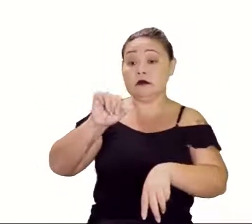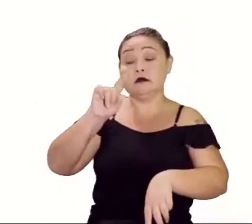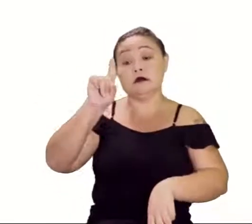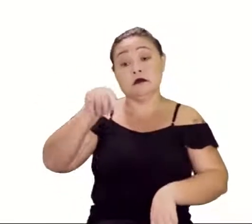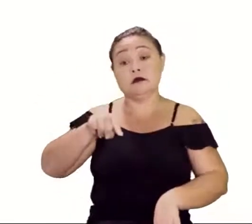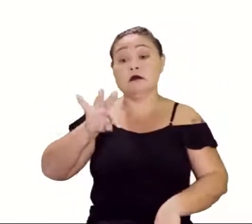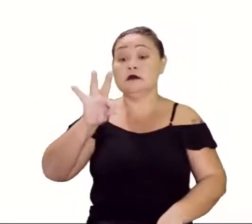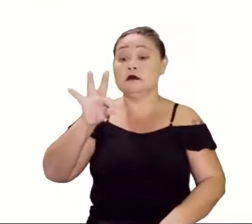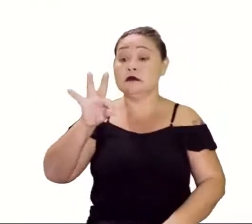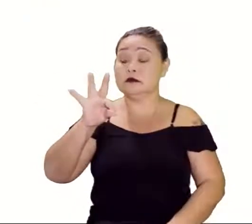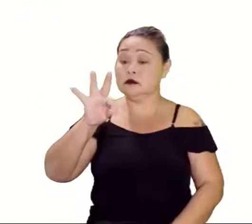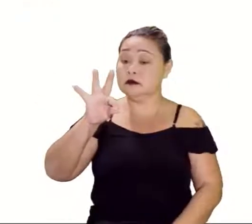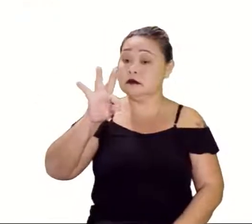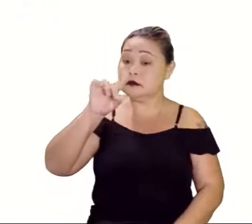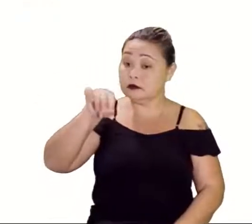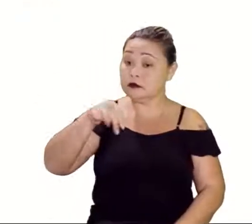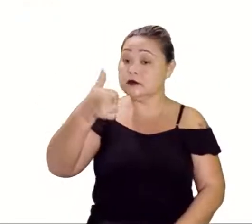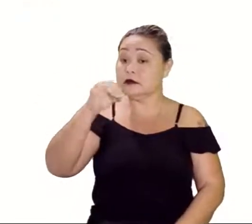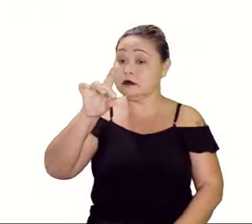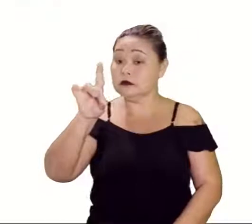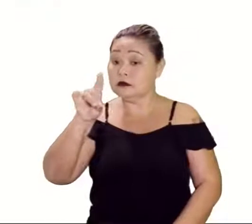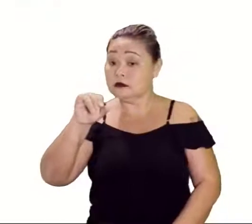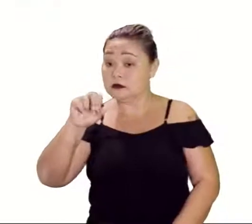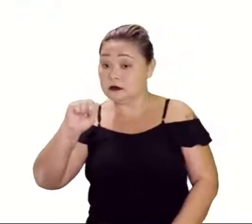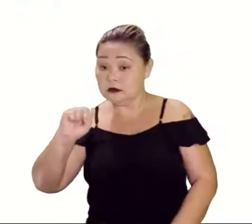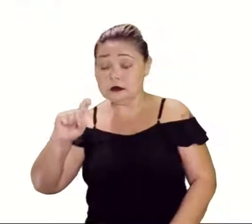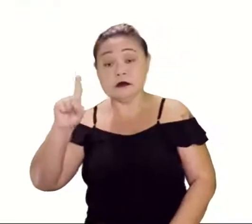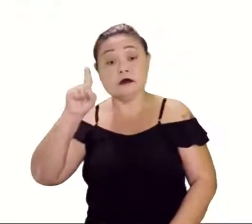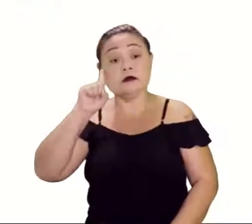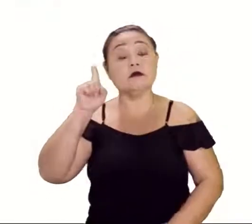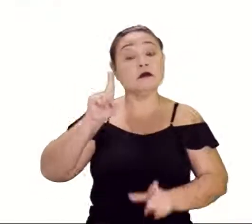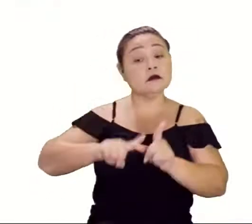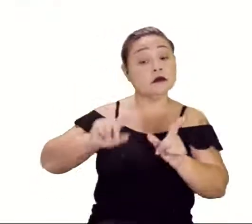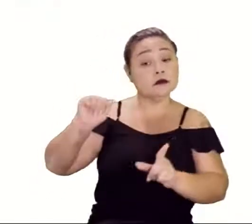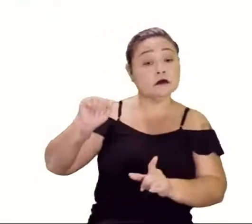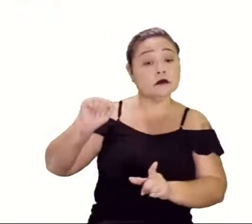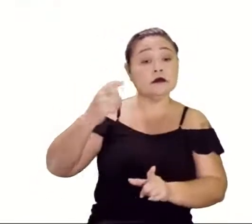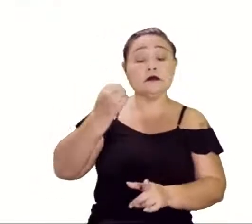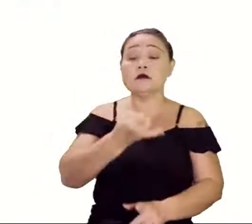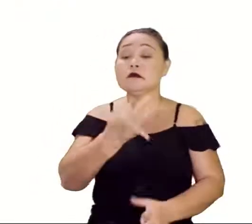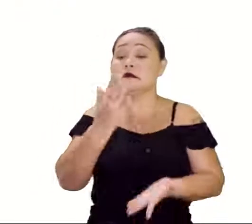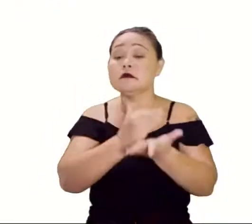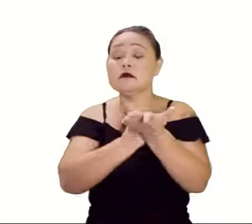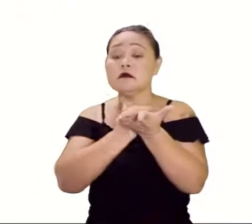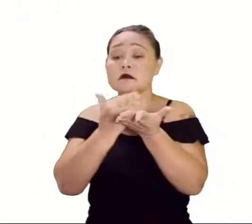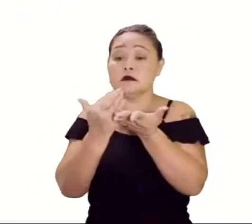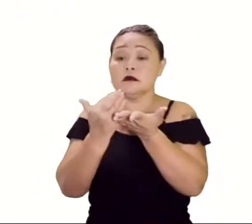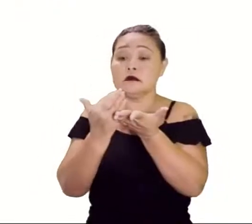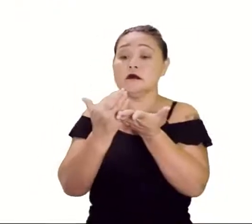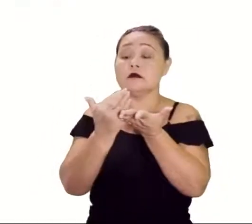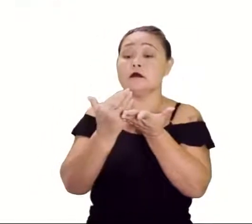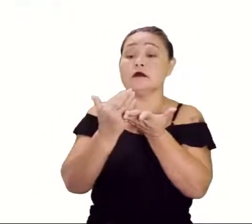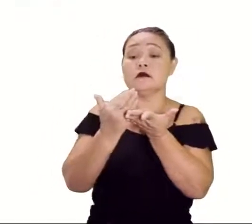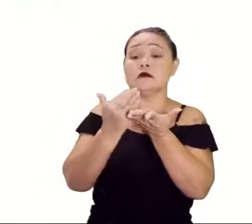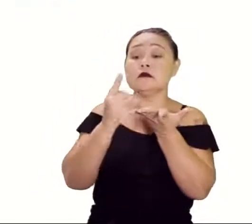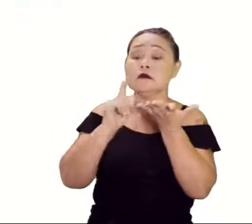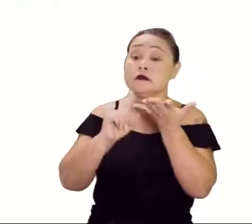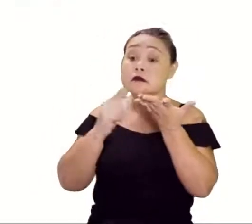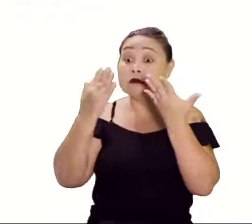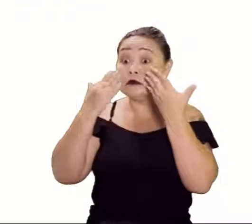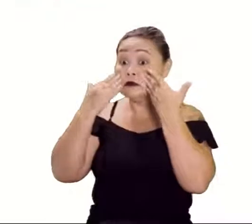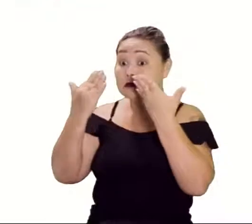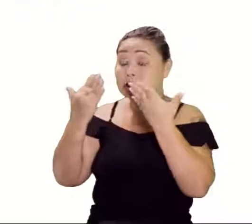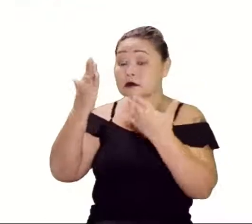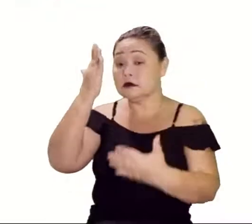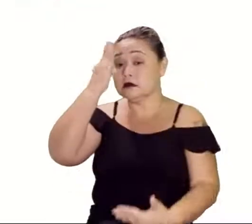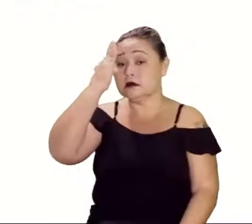quando t é 10 dias. Então vamos lá de letra A primeiro, né? Eu quero a quantidade inicial. De cara, a gente já